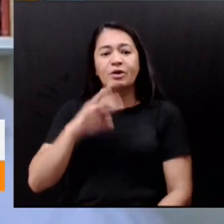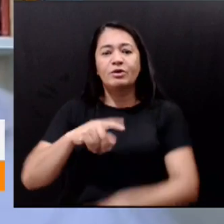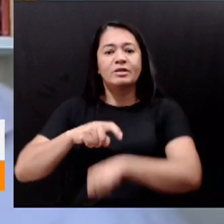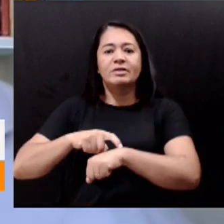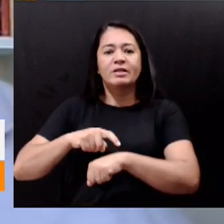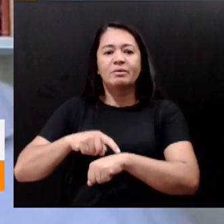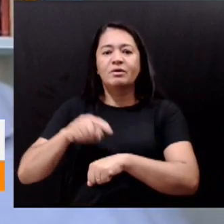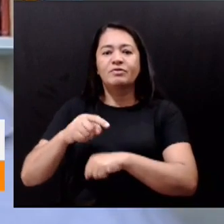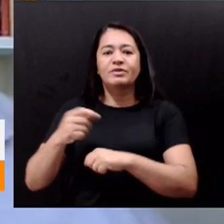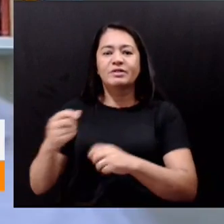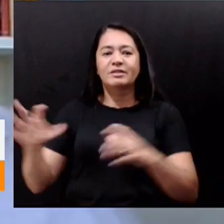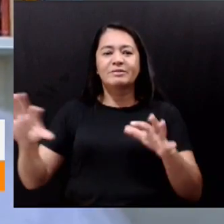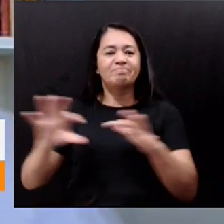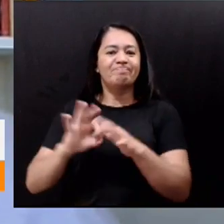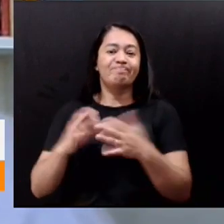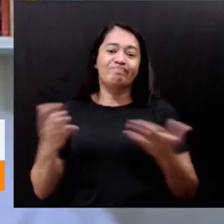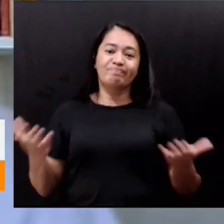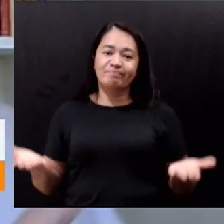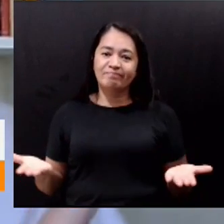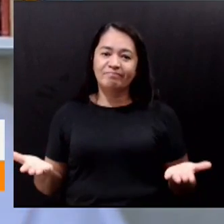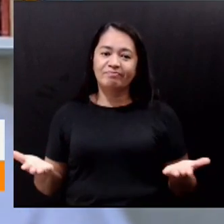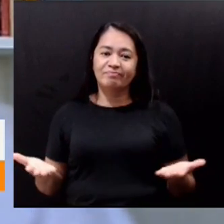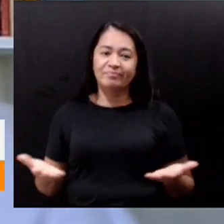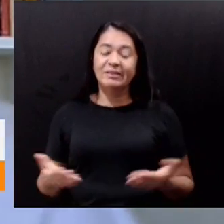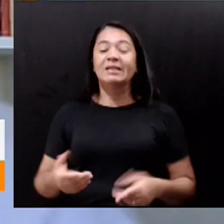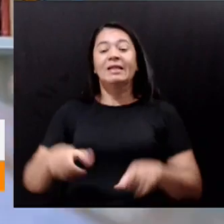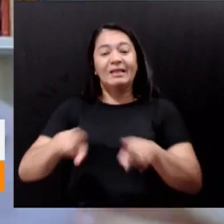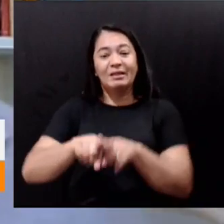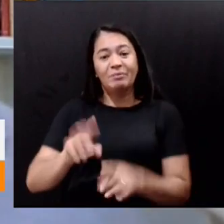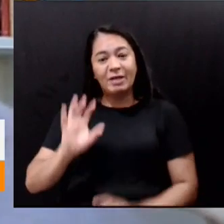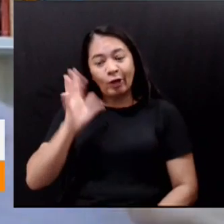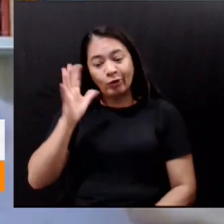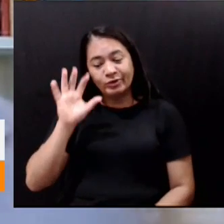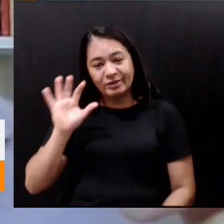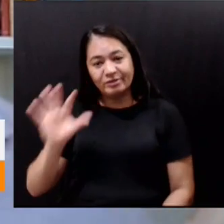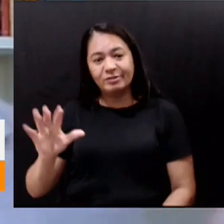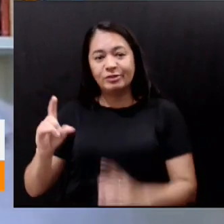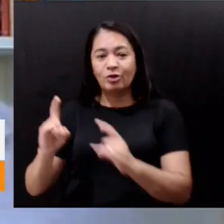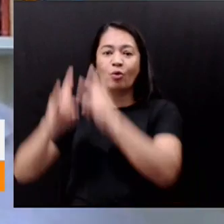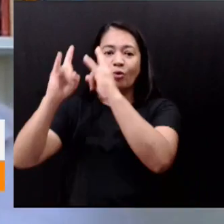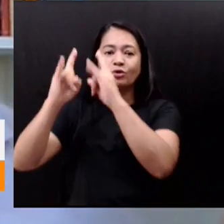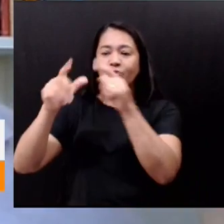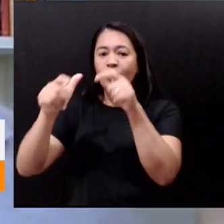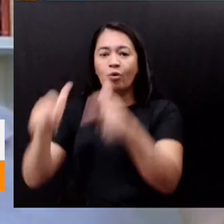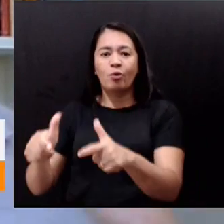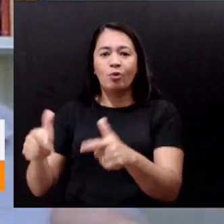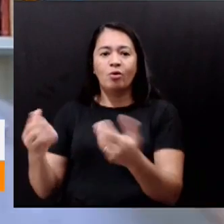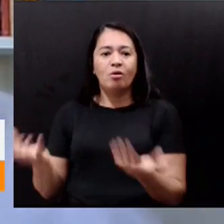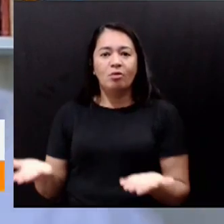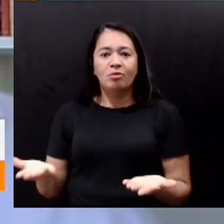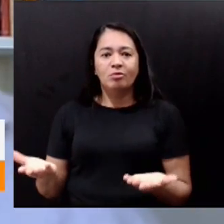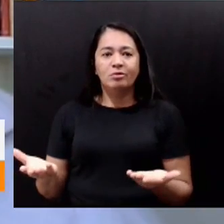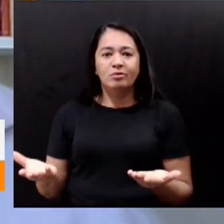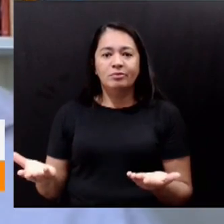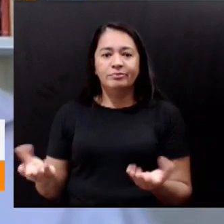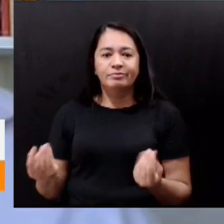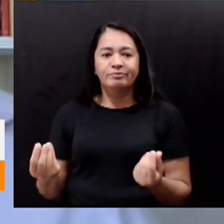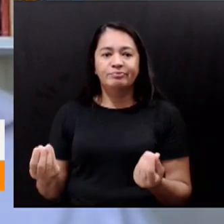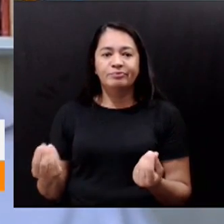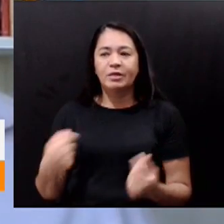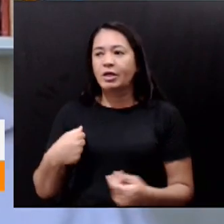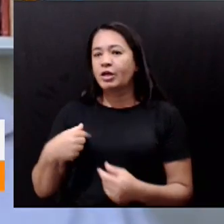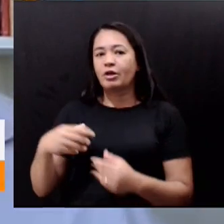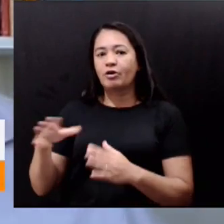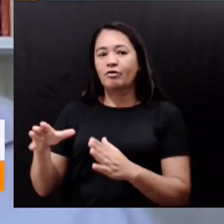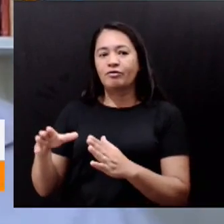laços, né? Tem mais essa. Então, o condomínio passa a ser um espaço onde, bom, eu vou passar uma parte só da